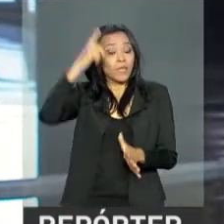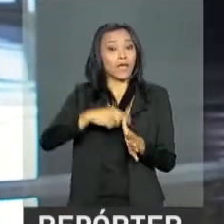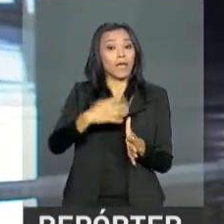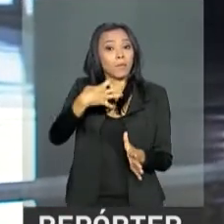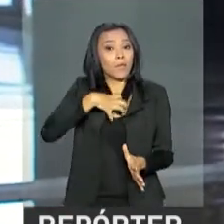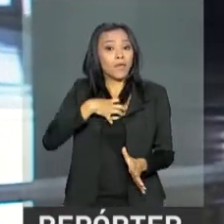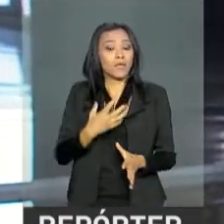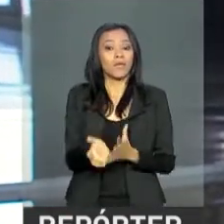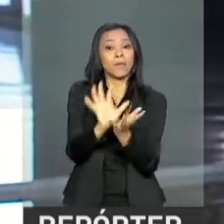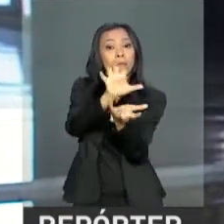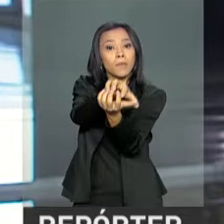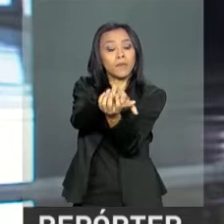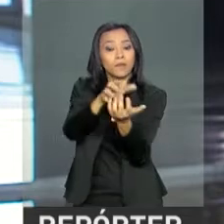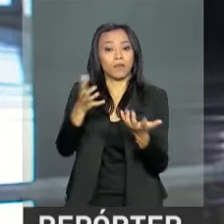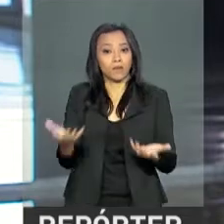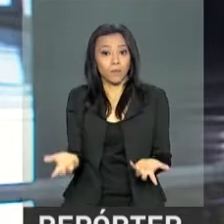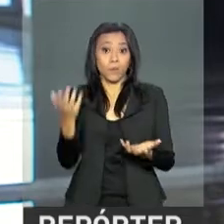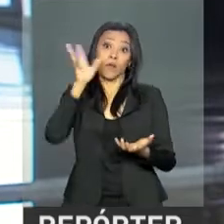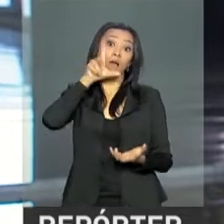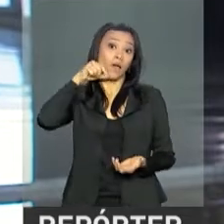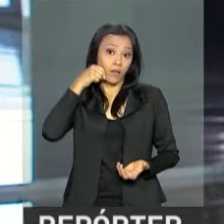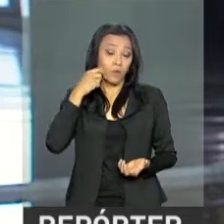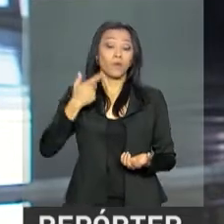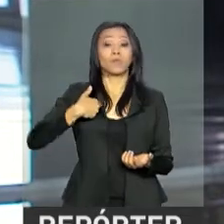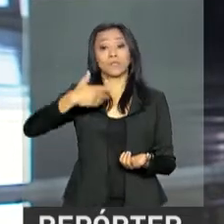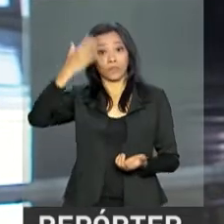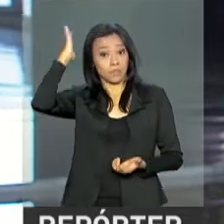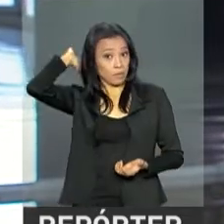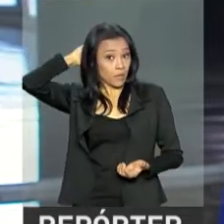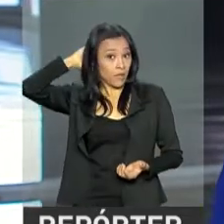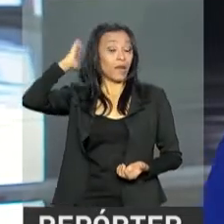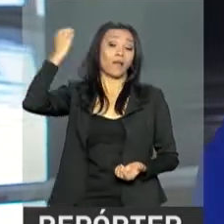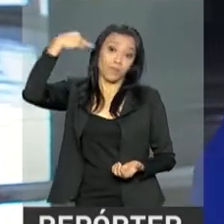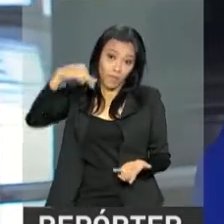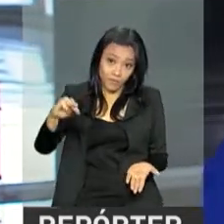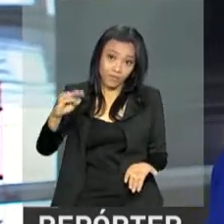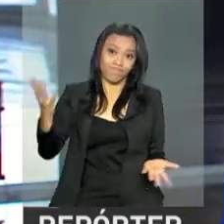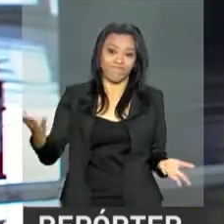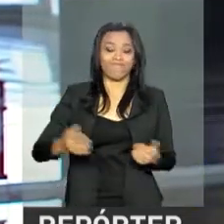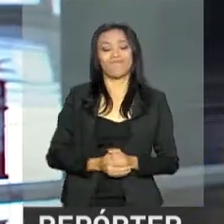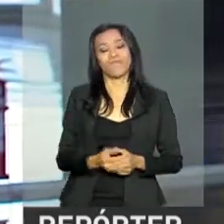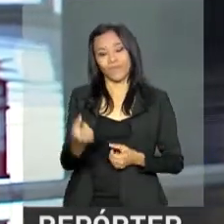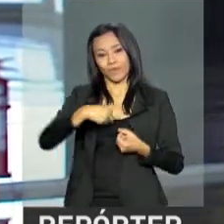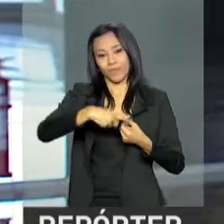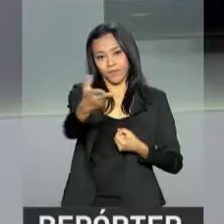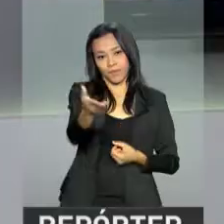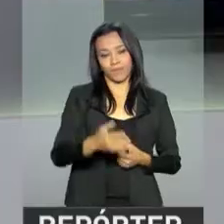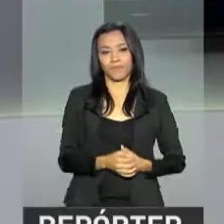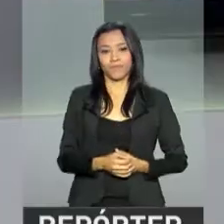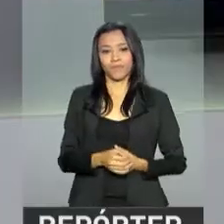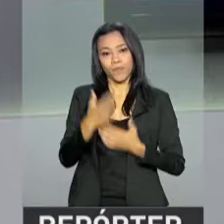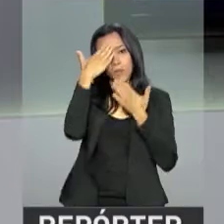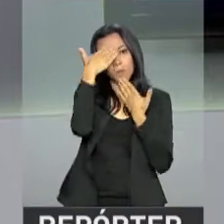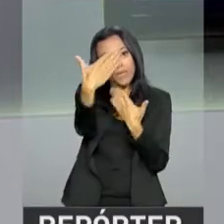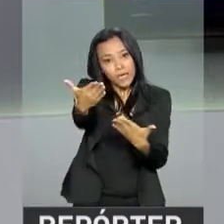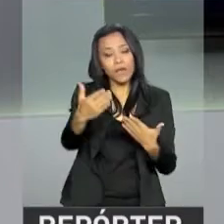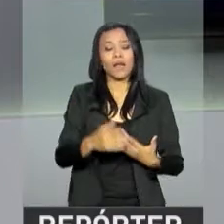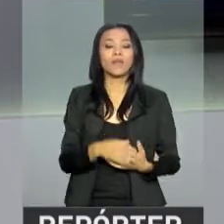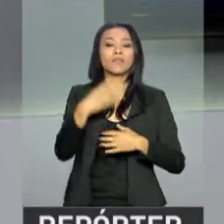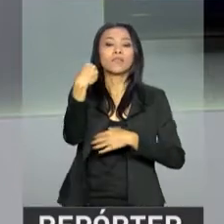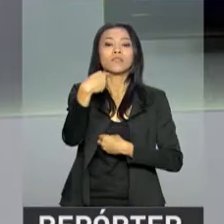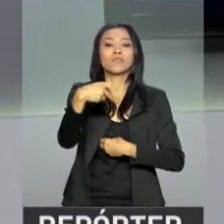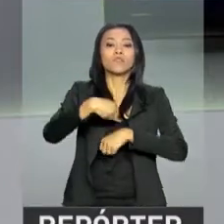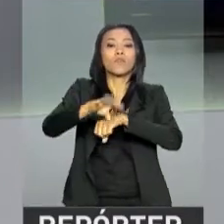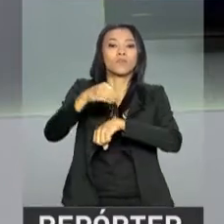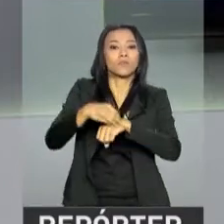pernambuco alagoas pará e maranhão contamos com você e thaissa muito obrigada no ano pelas